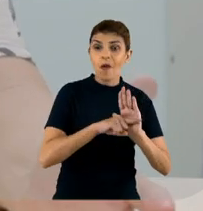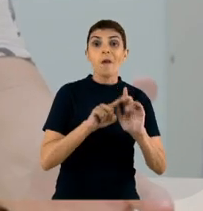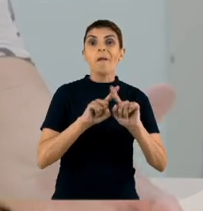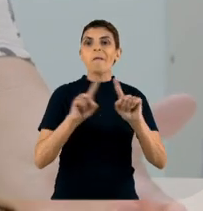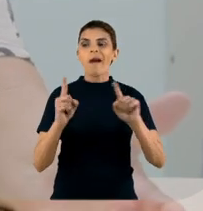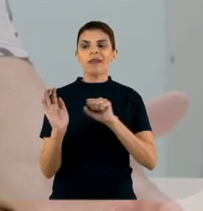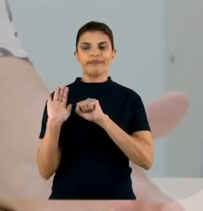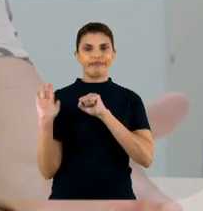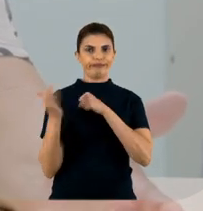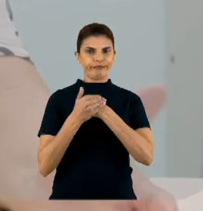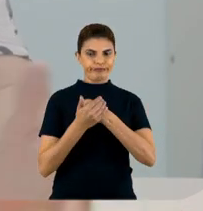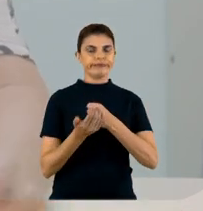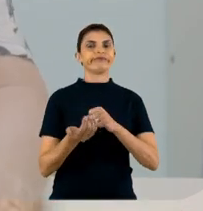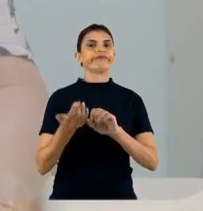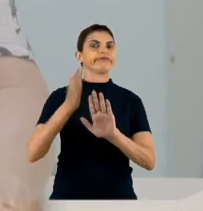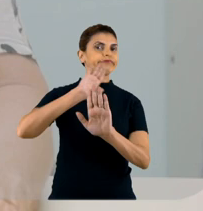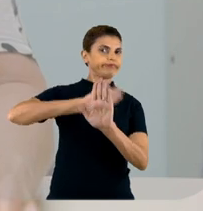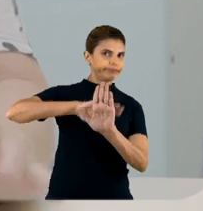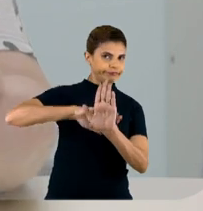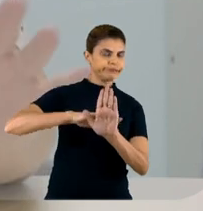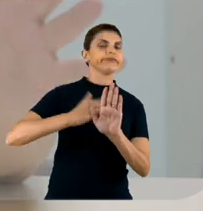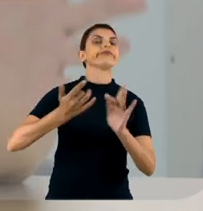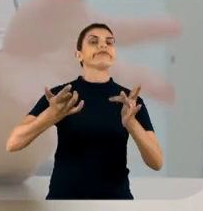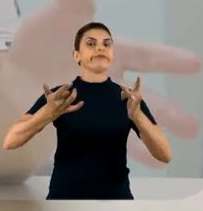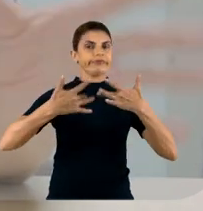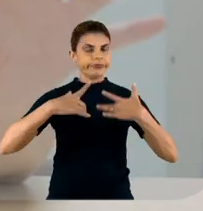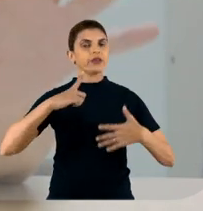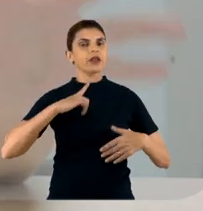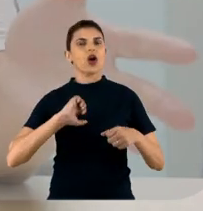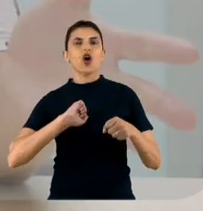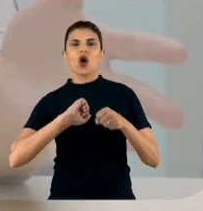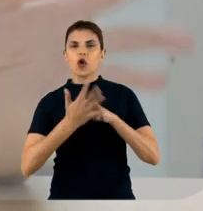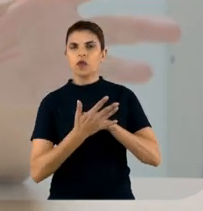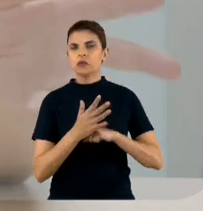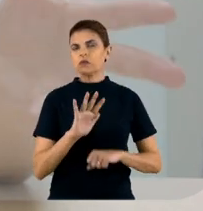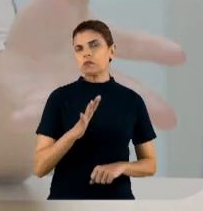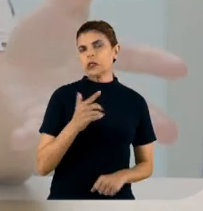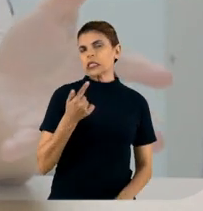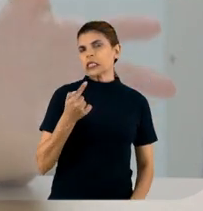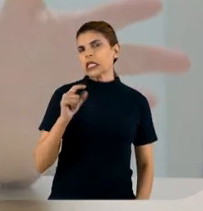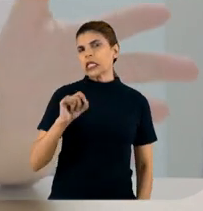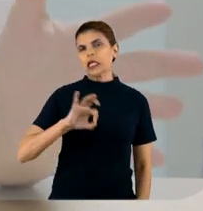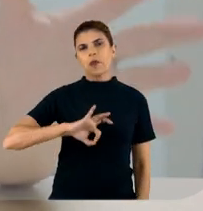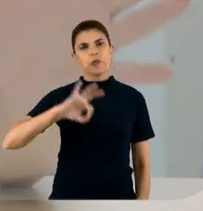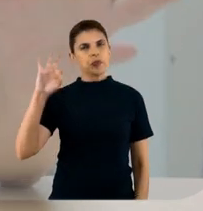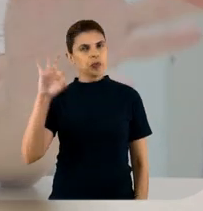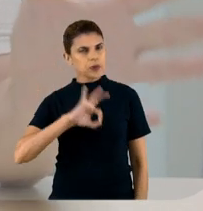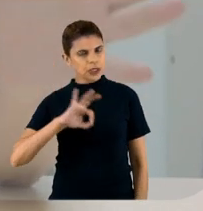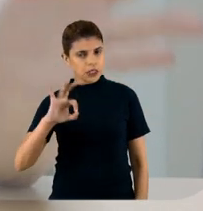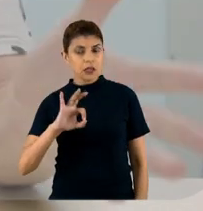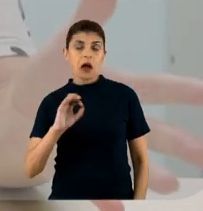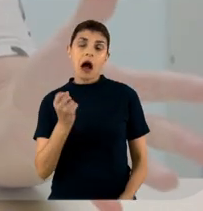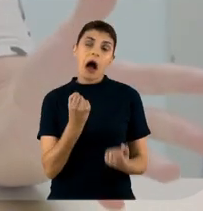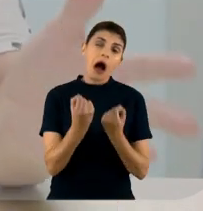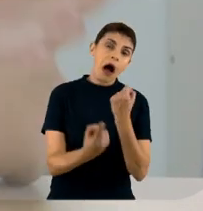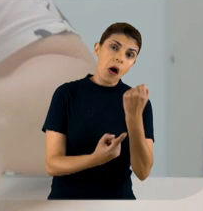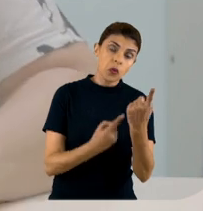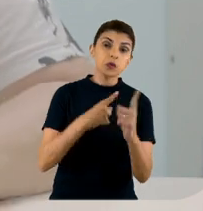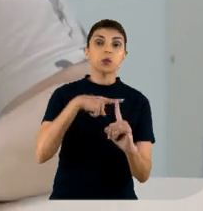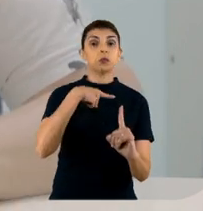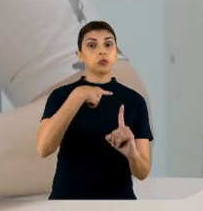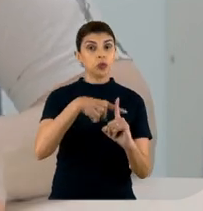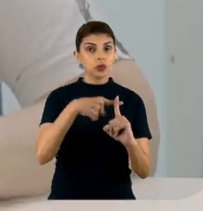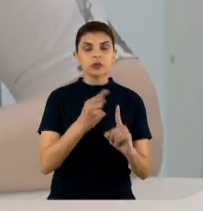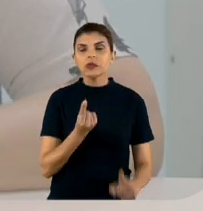ainda ter o covid eh é estimado eh próximo de 70% Só que vai ser positivo